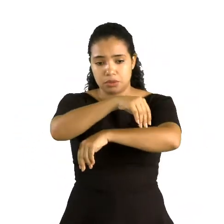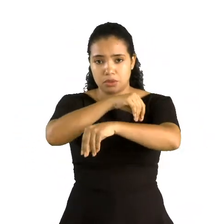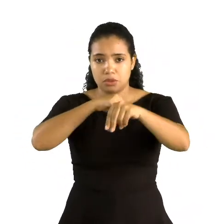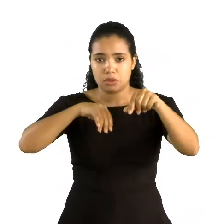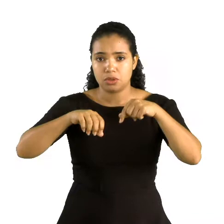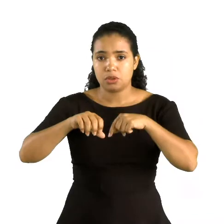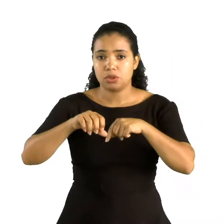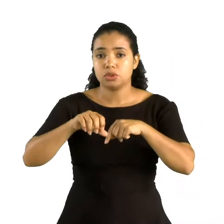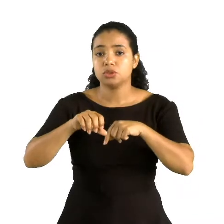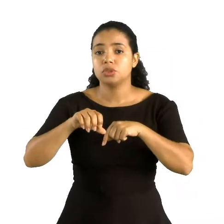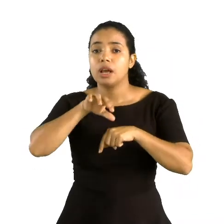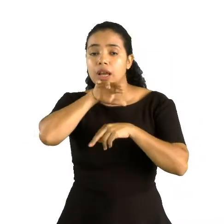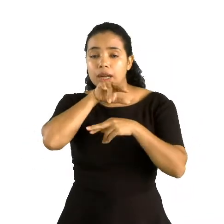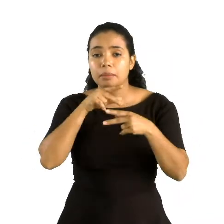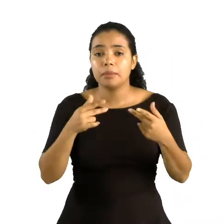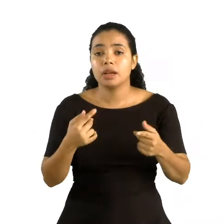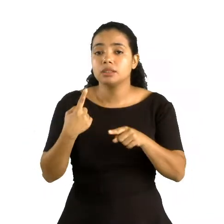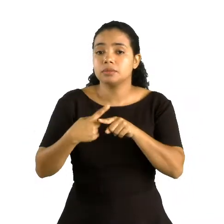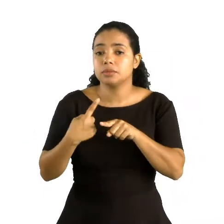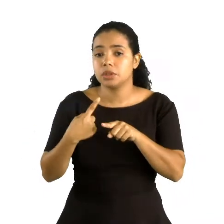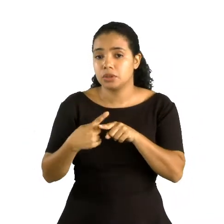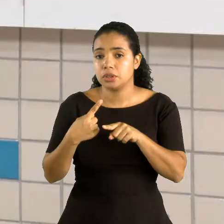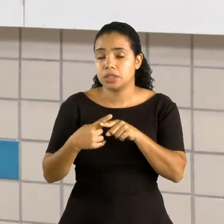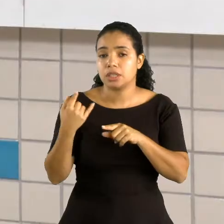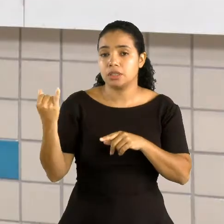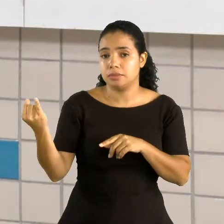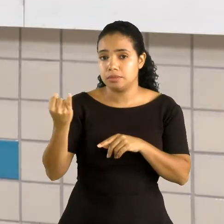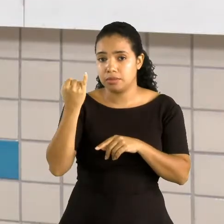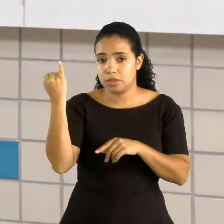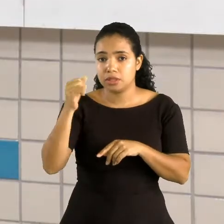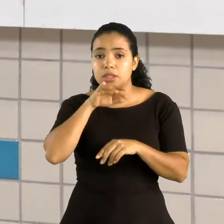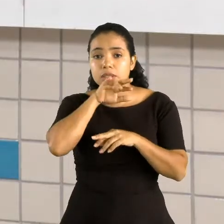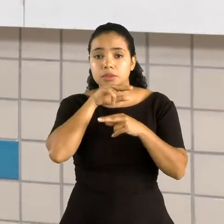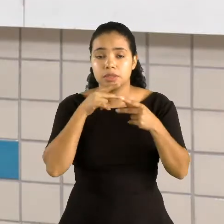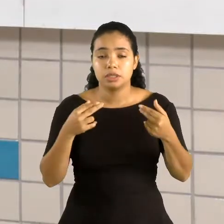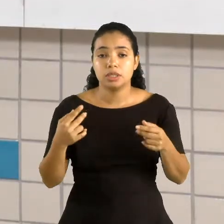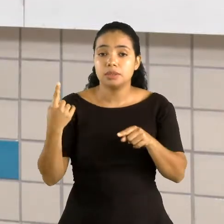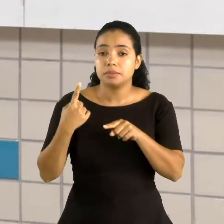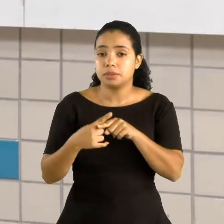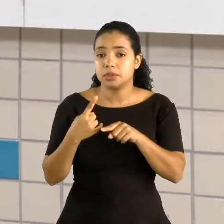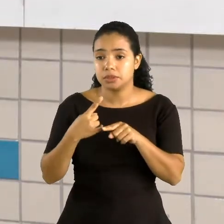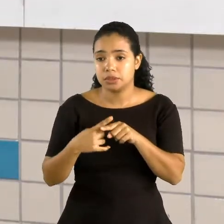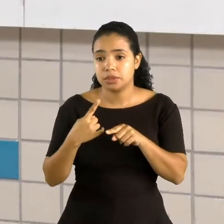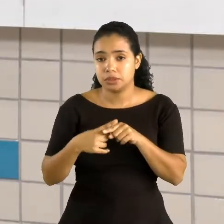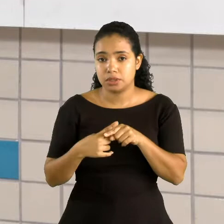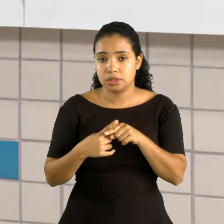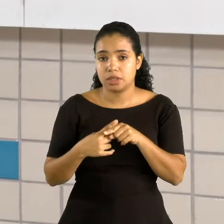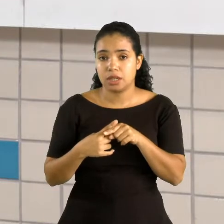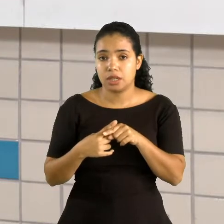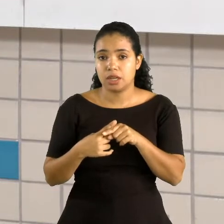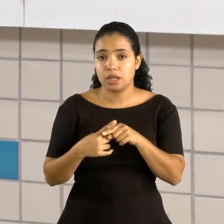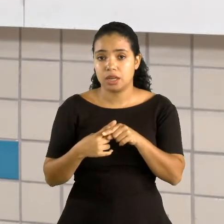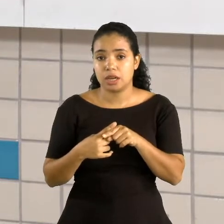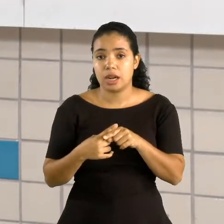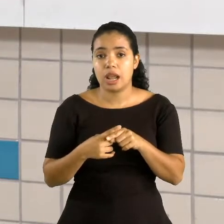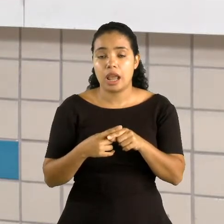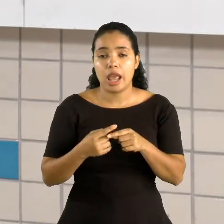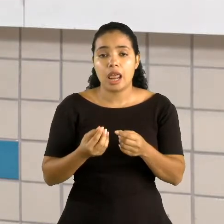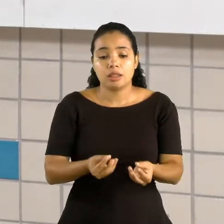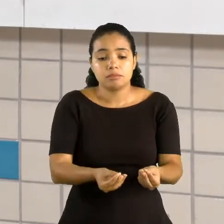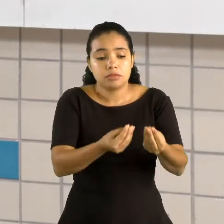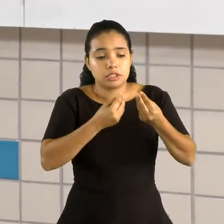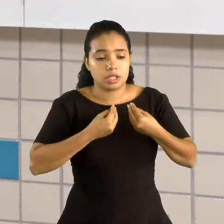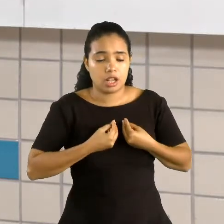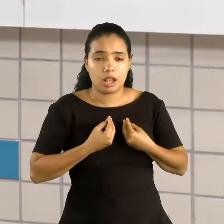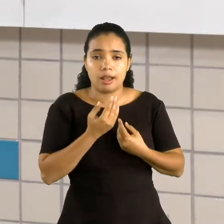os animais e tudo mais, por que ele é tão importante para os animais? Porque ele é fonte e recurso de alimentos,